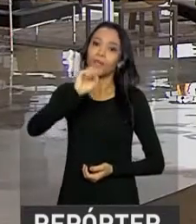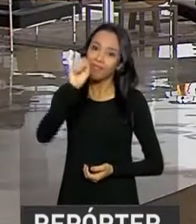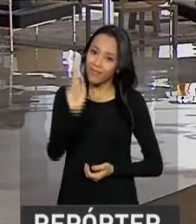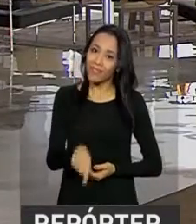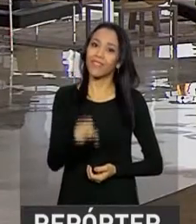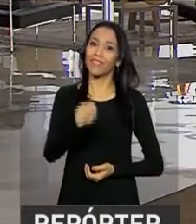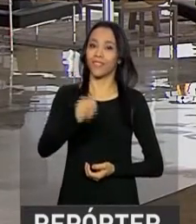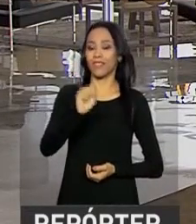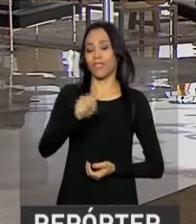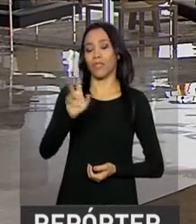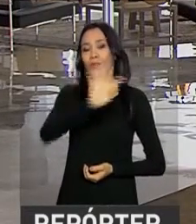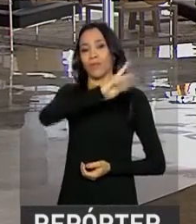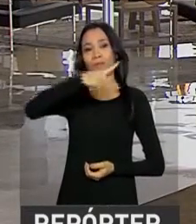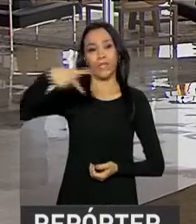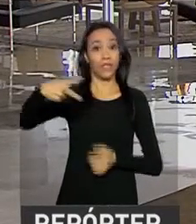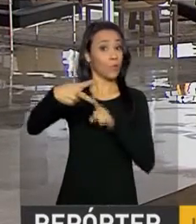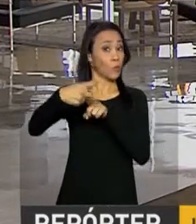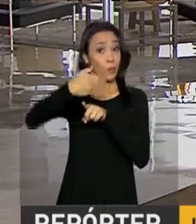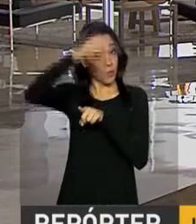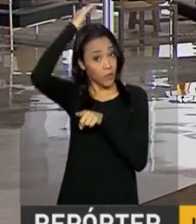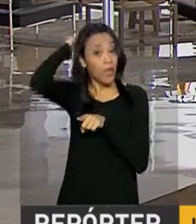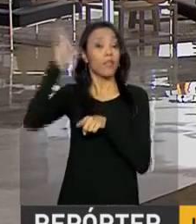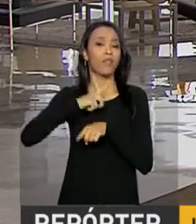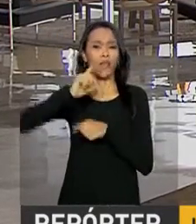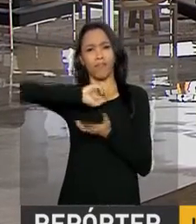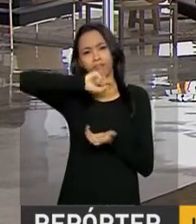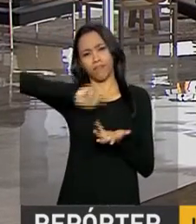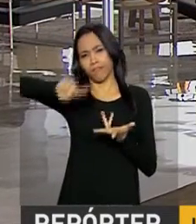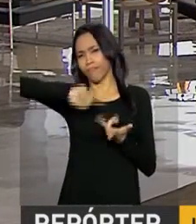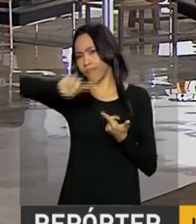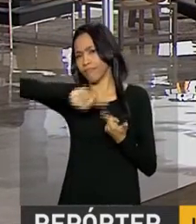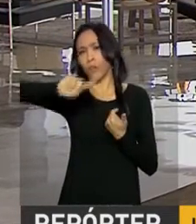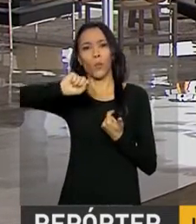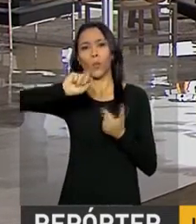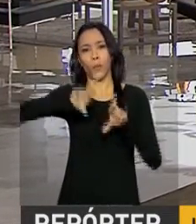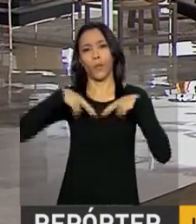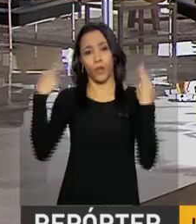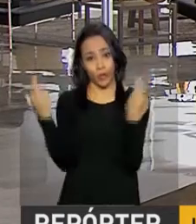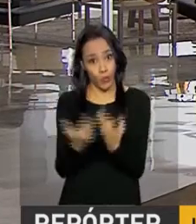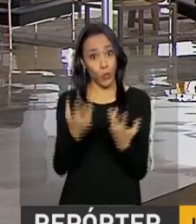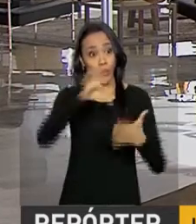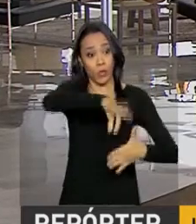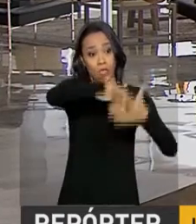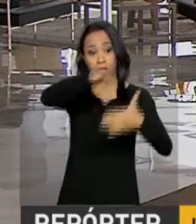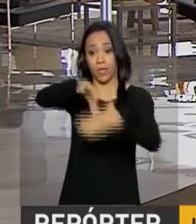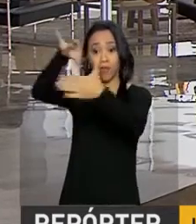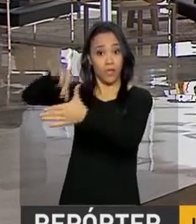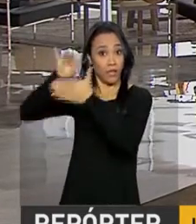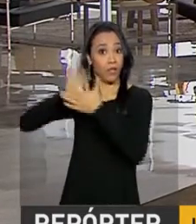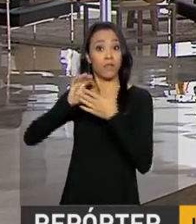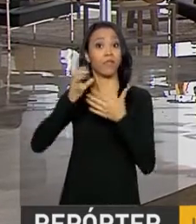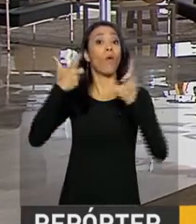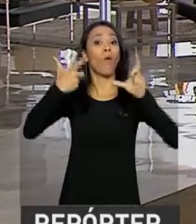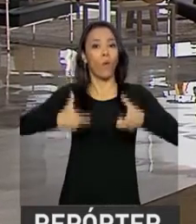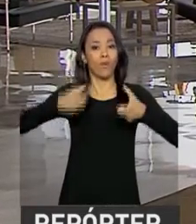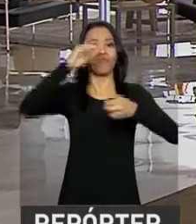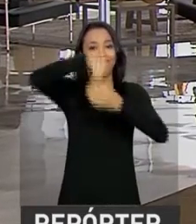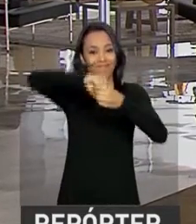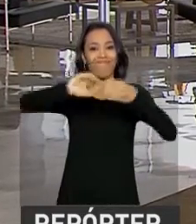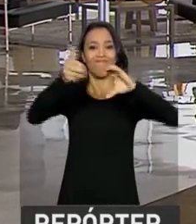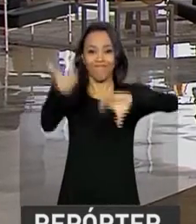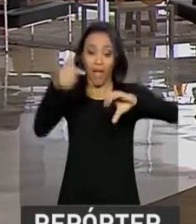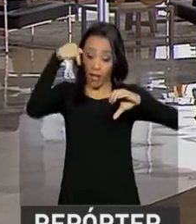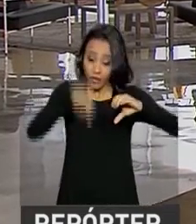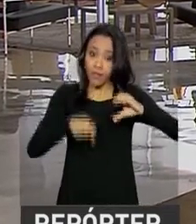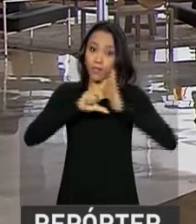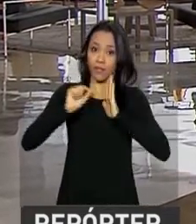Como você falou, o presidente em exercício tem hoje mais uma série de reuniões com parlamentares e líderes do Congresso Nacional aqui no Palácio